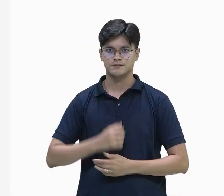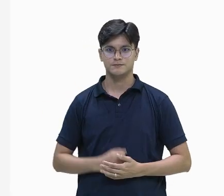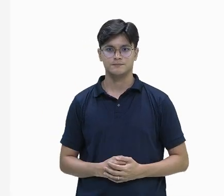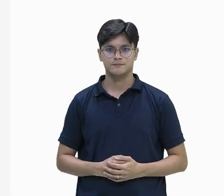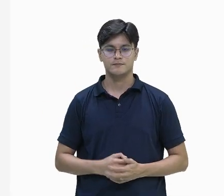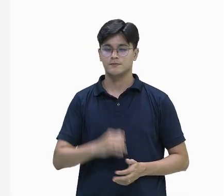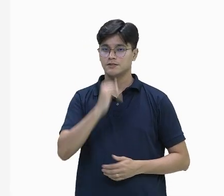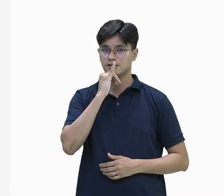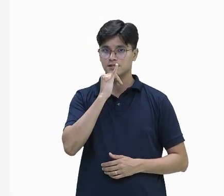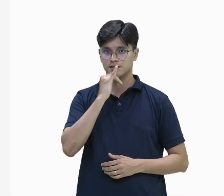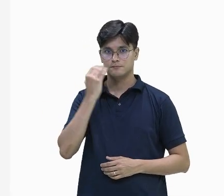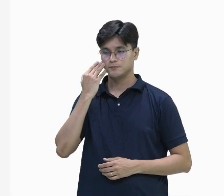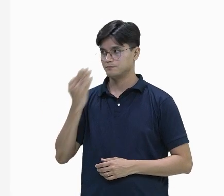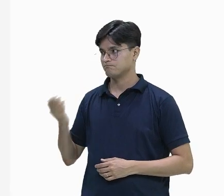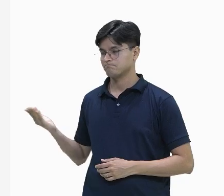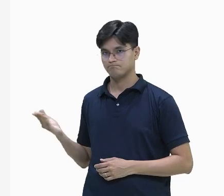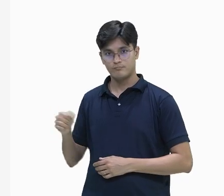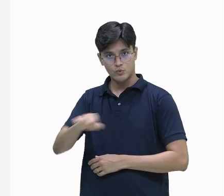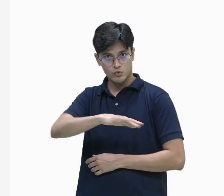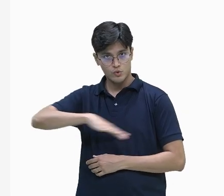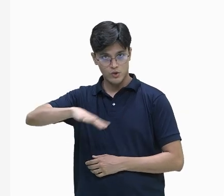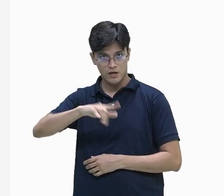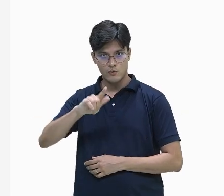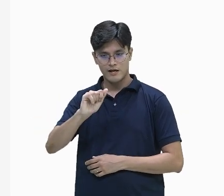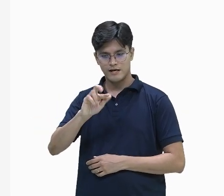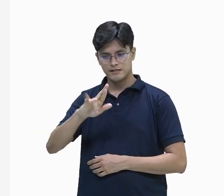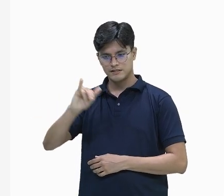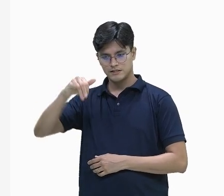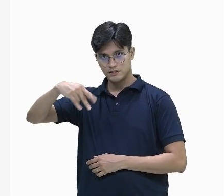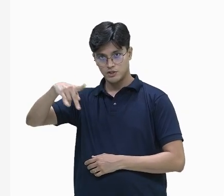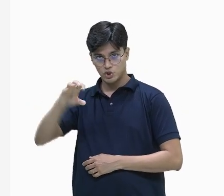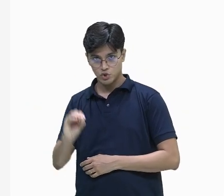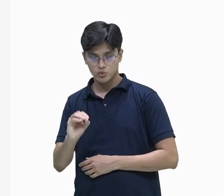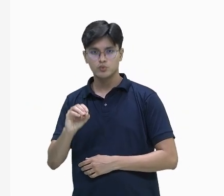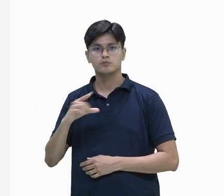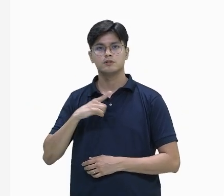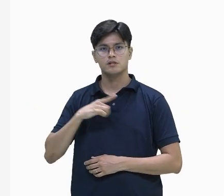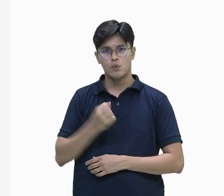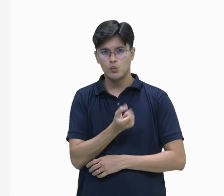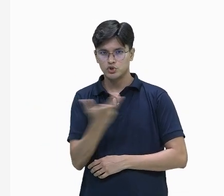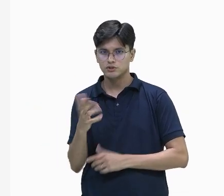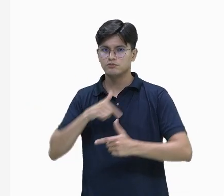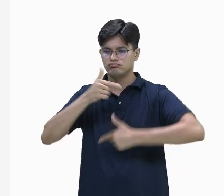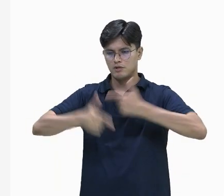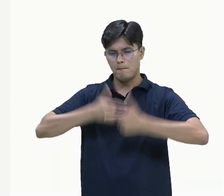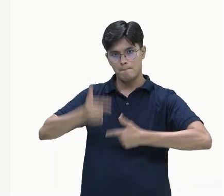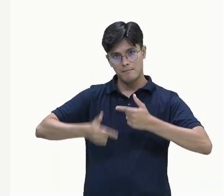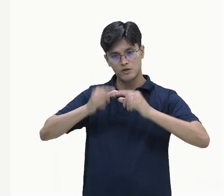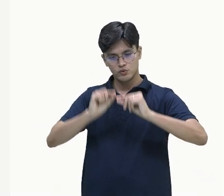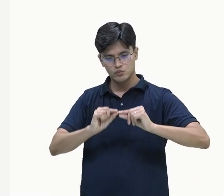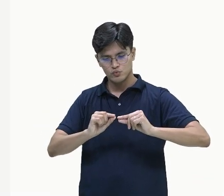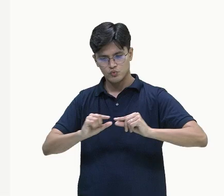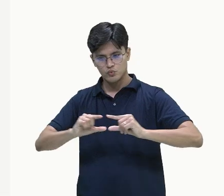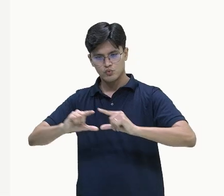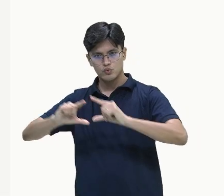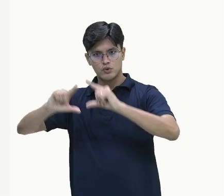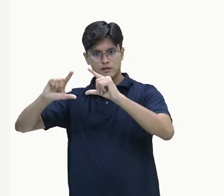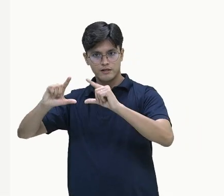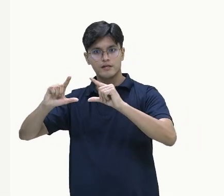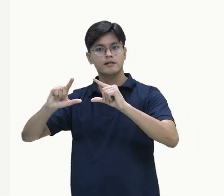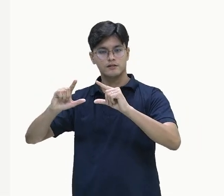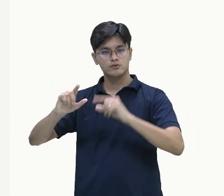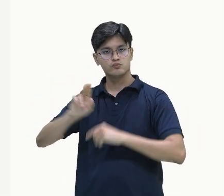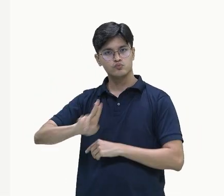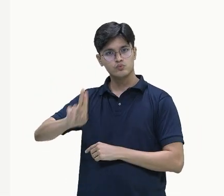diz o exemplo. Em um garimpo ilegal, o número de trabalhadores cresce linearmente a uma taxa de 15